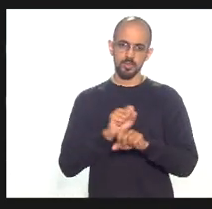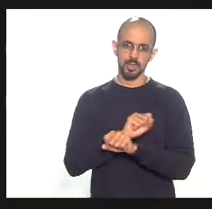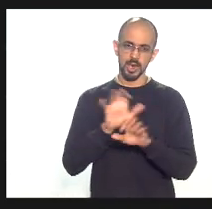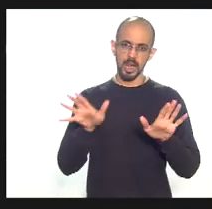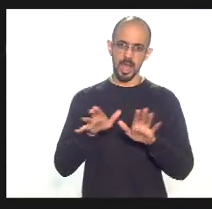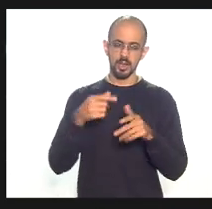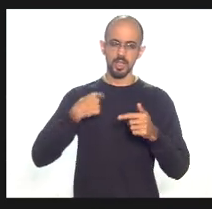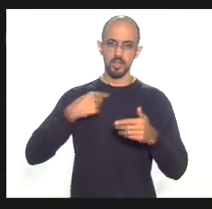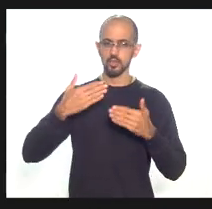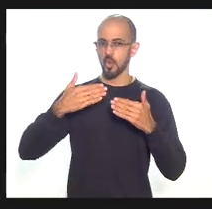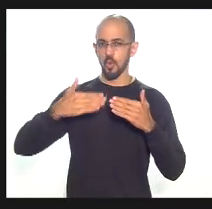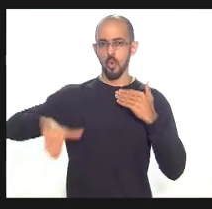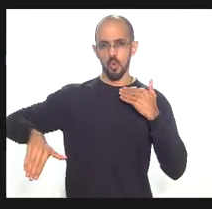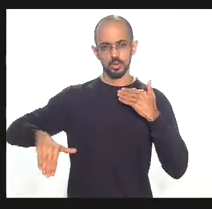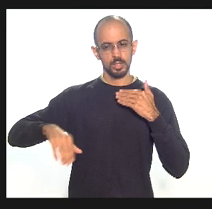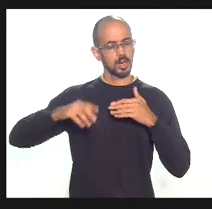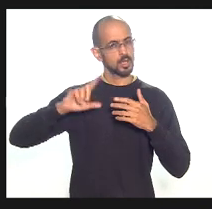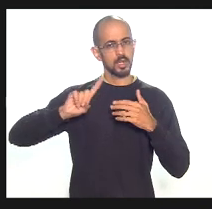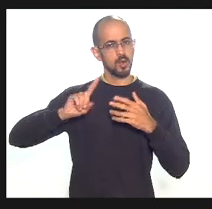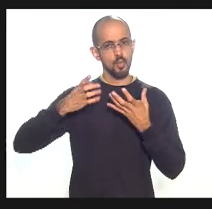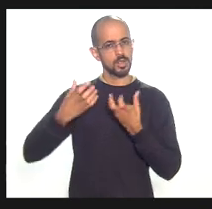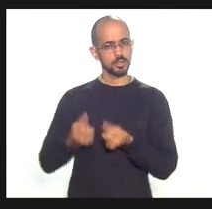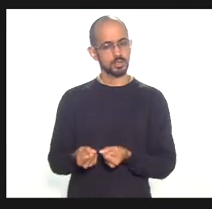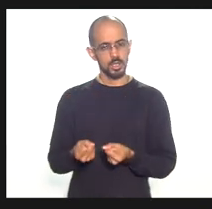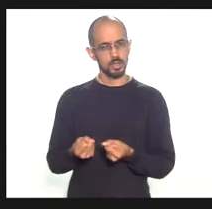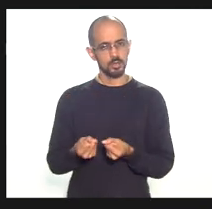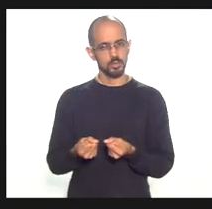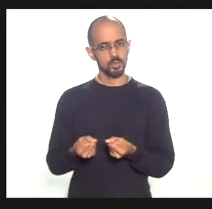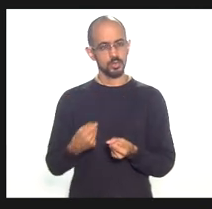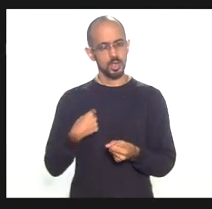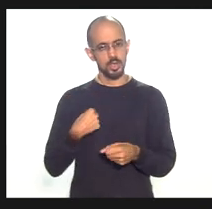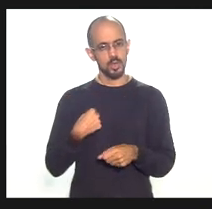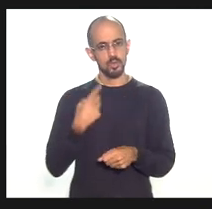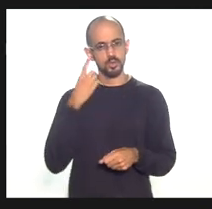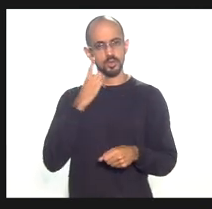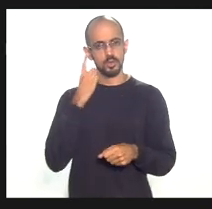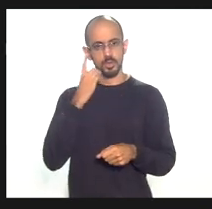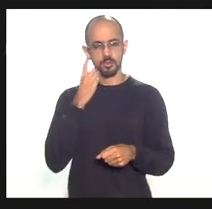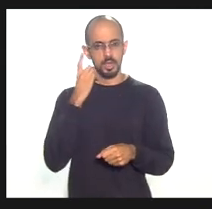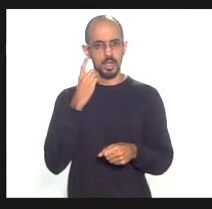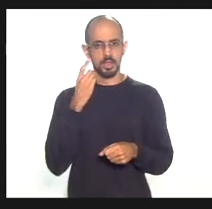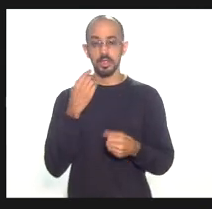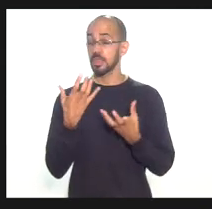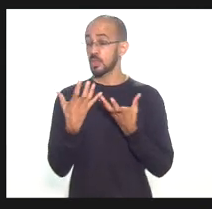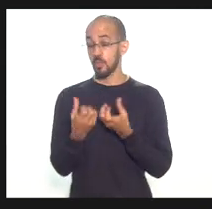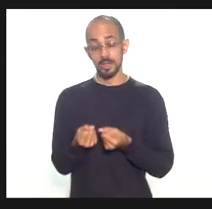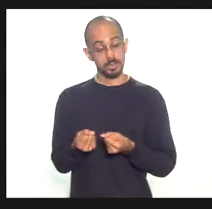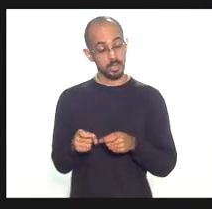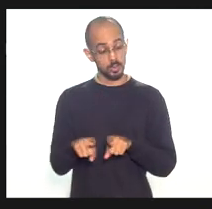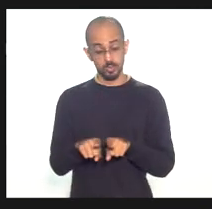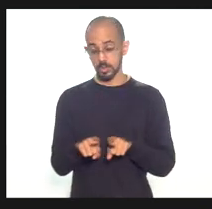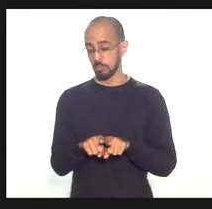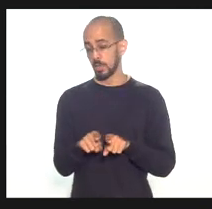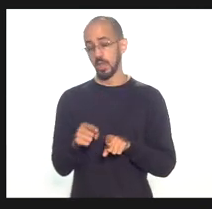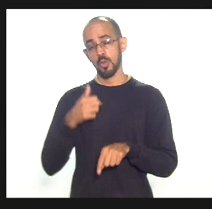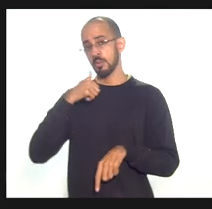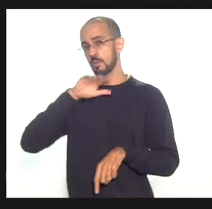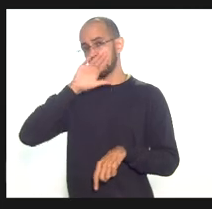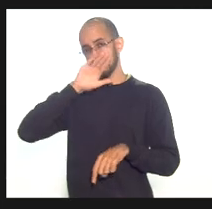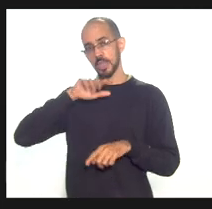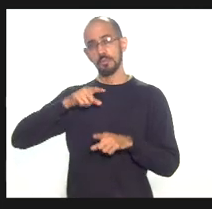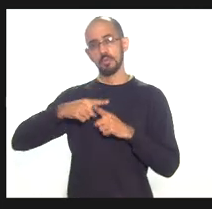contrária não aceito não aceito como parlamentar não aceito como mãe porque esse tipo de